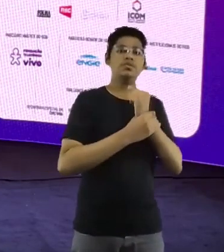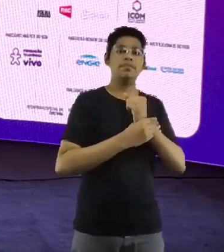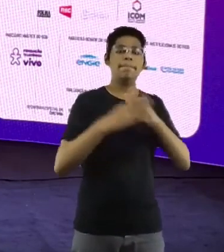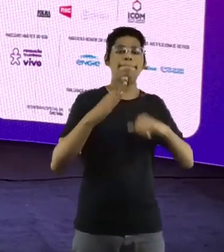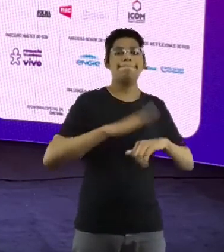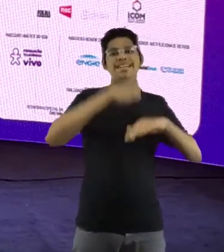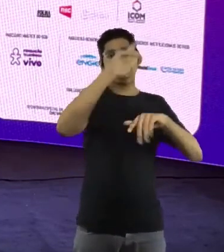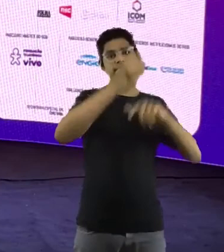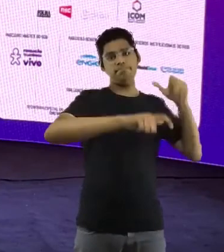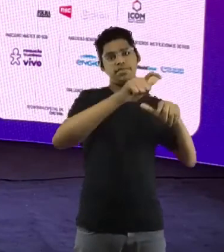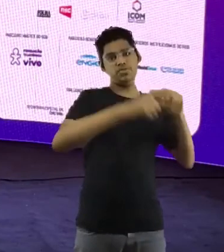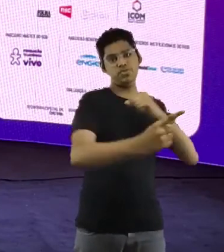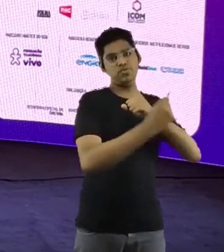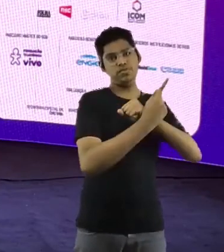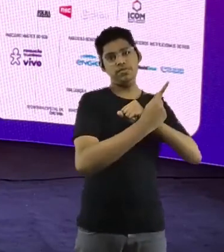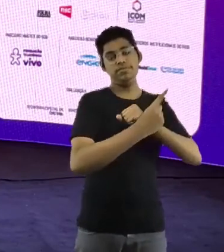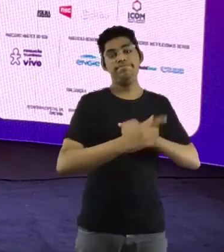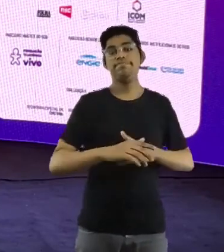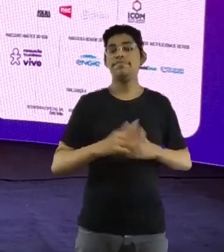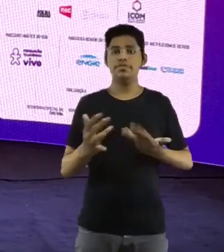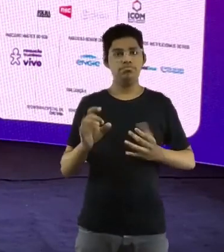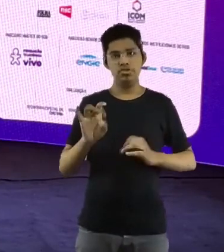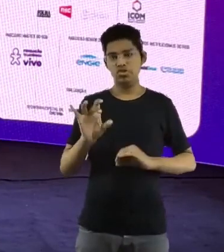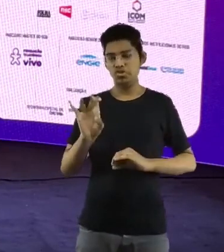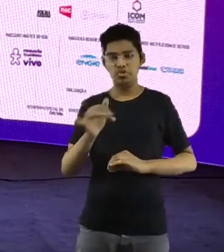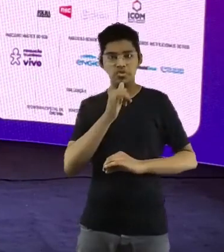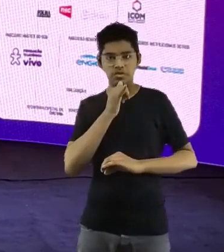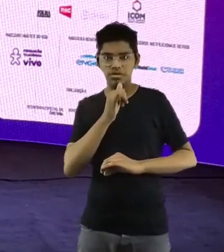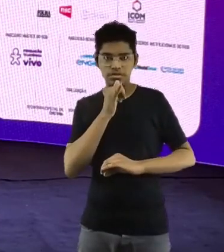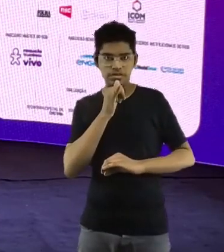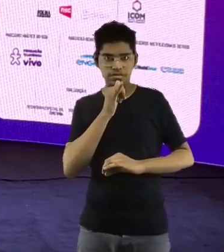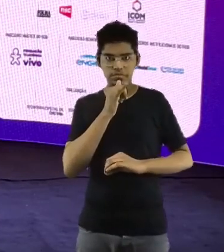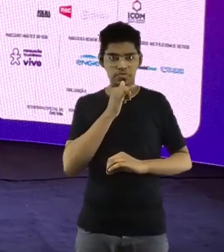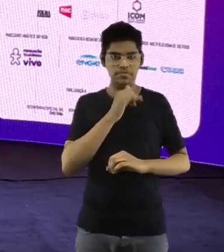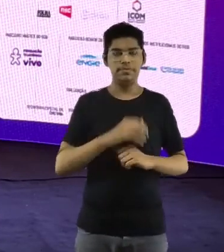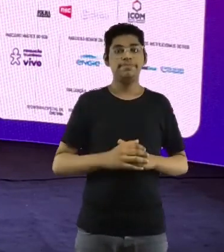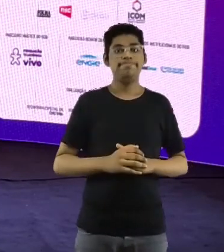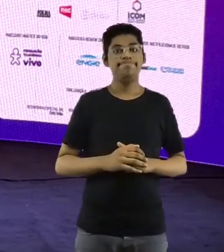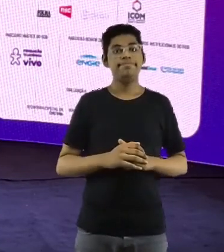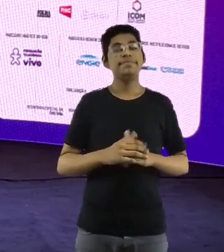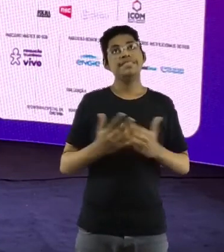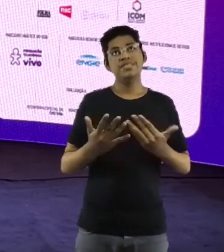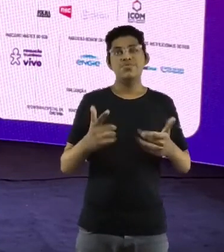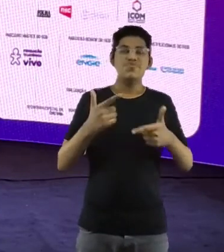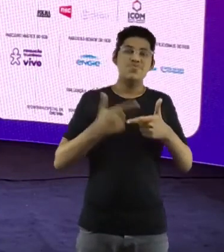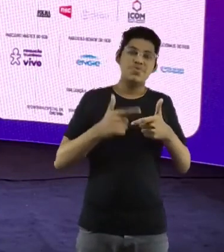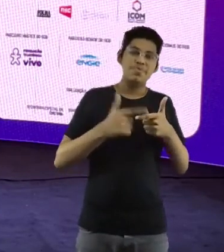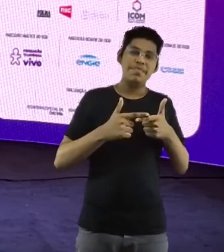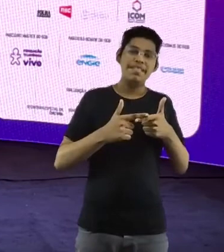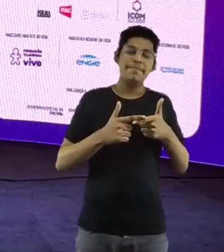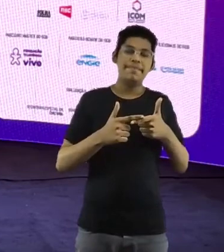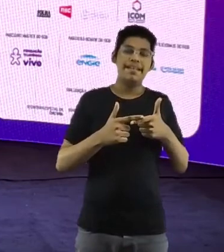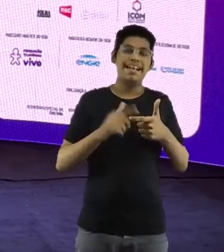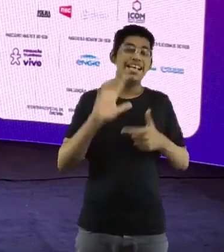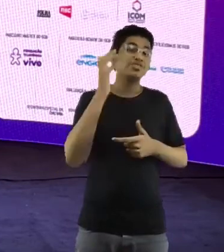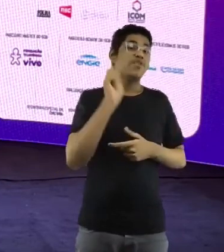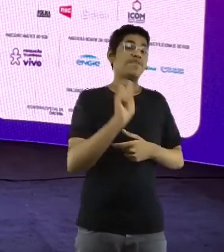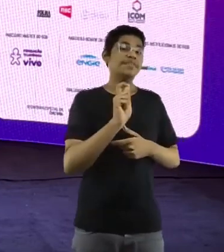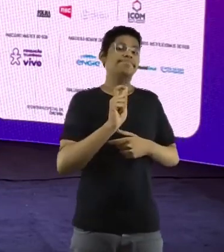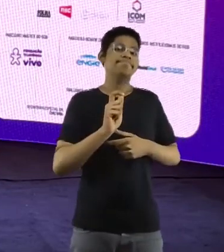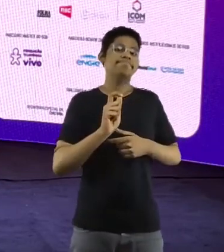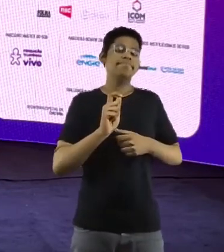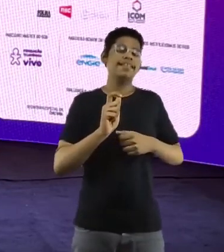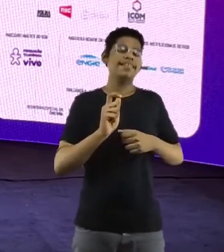de vários. Então, eu acho que o problema vai ser muito mais resolvido por novas tecnologias do que nós,